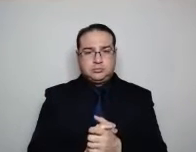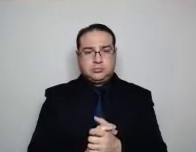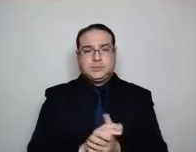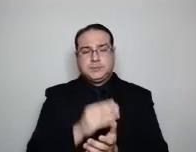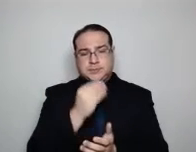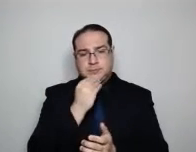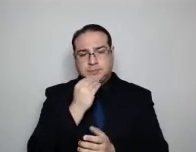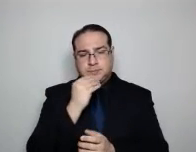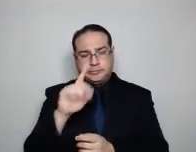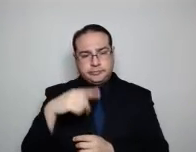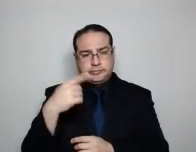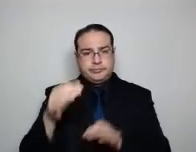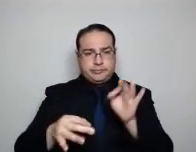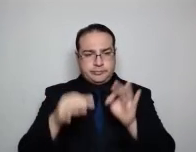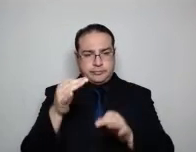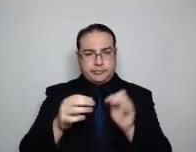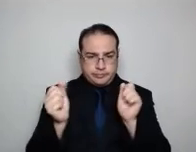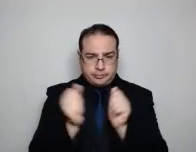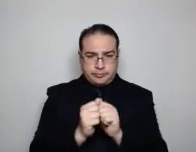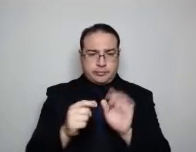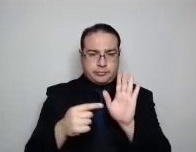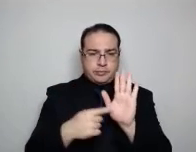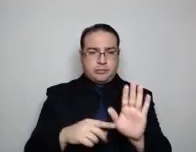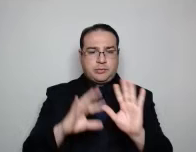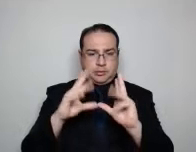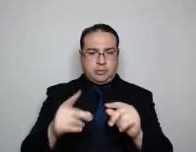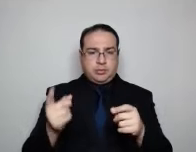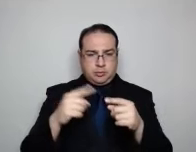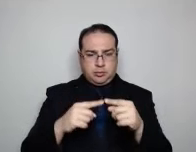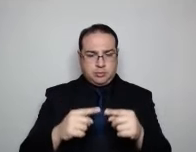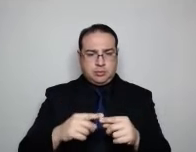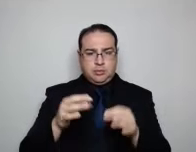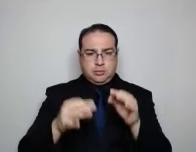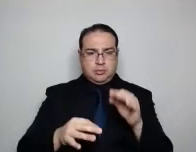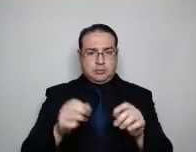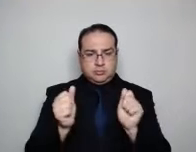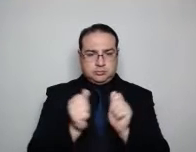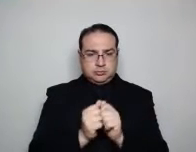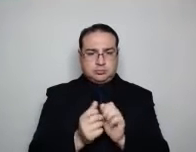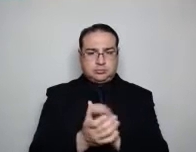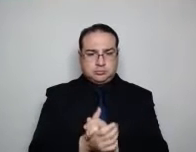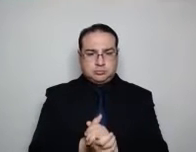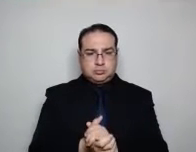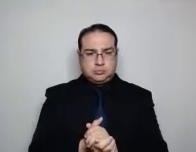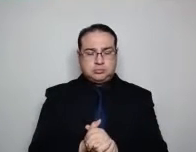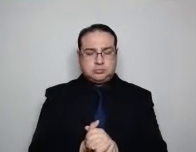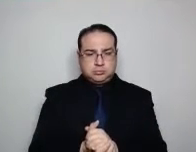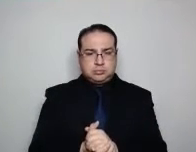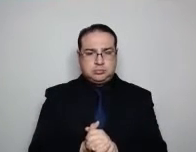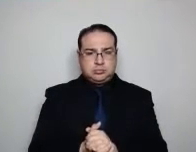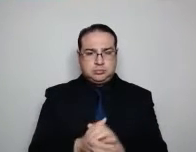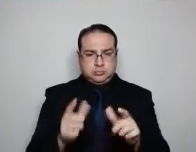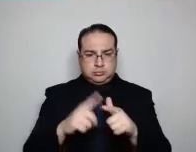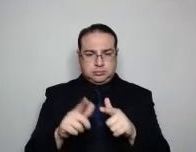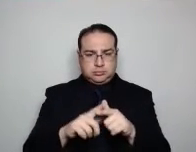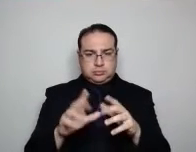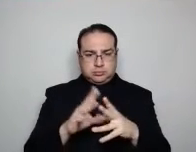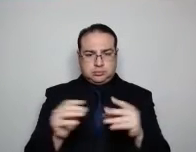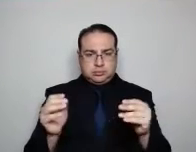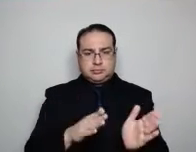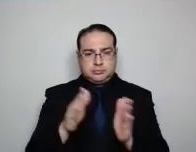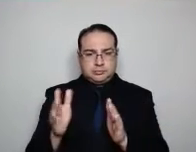foi julgado, restabelece tudo. Se foi julgado... Mas pelo menos isso aqui está resolvido. Está resolvido. Na sequência...